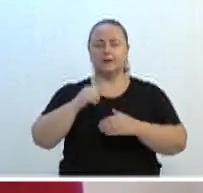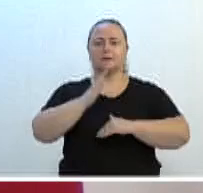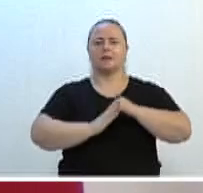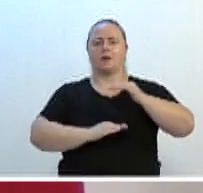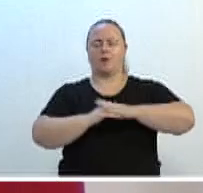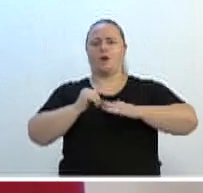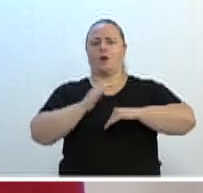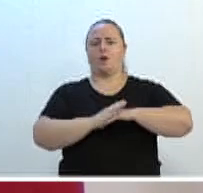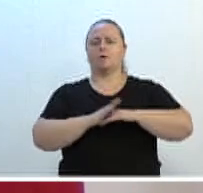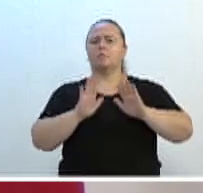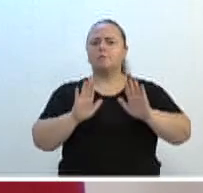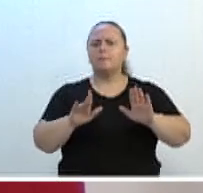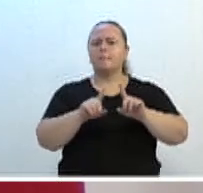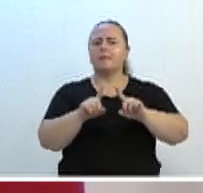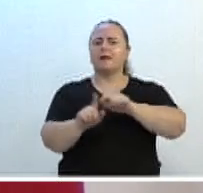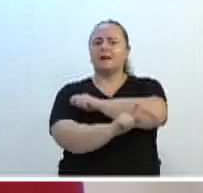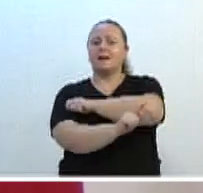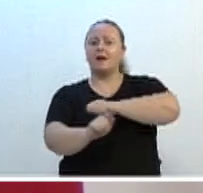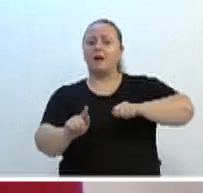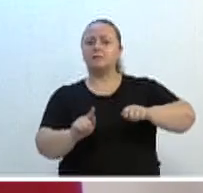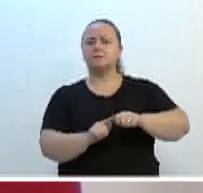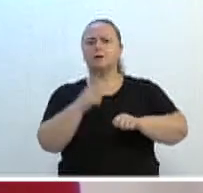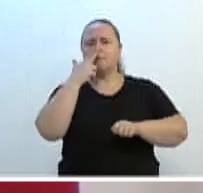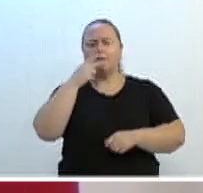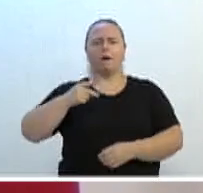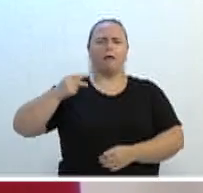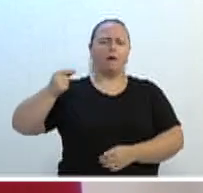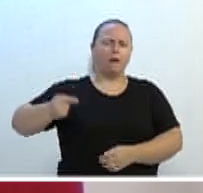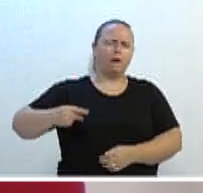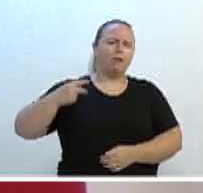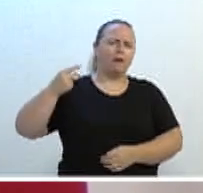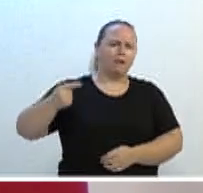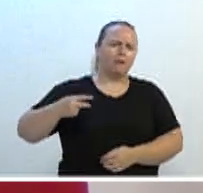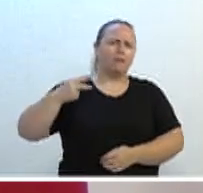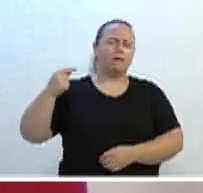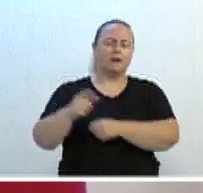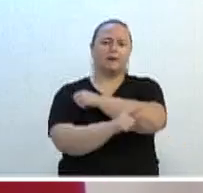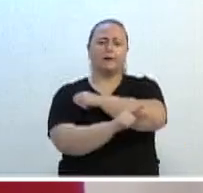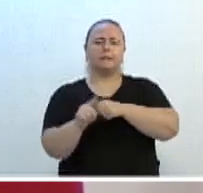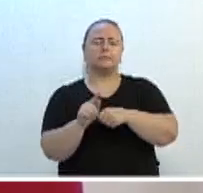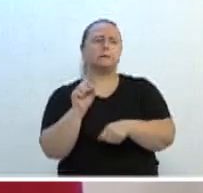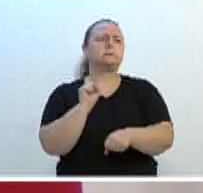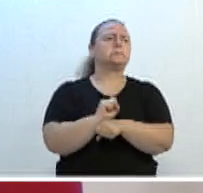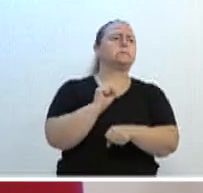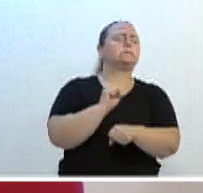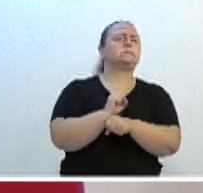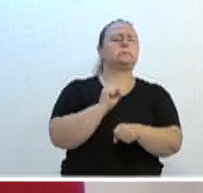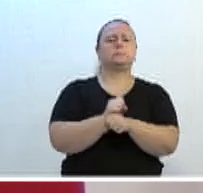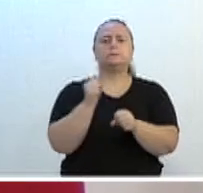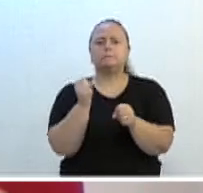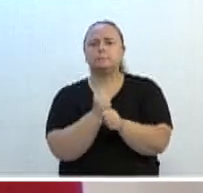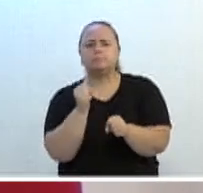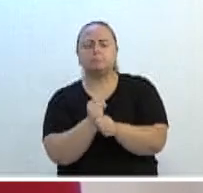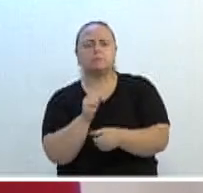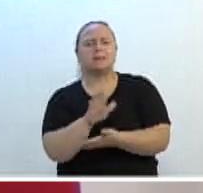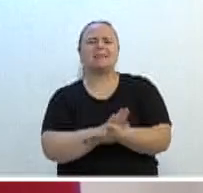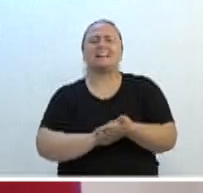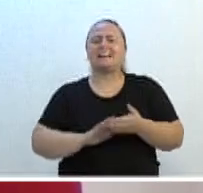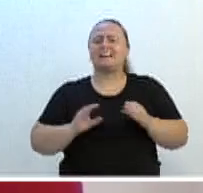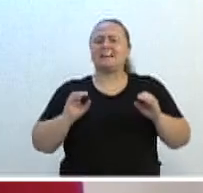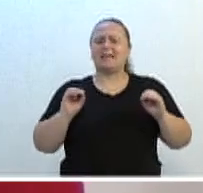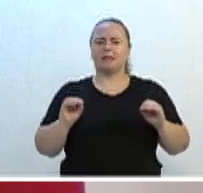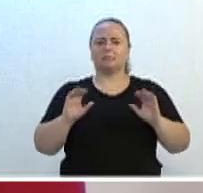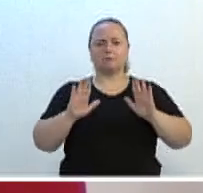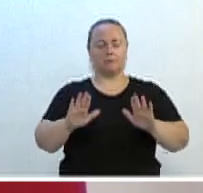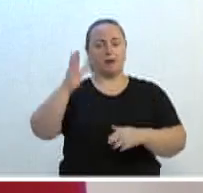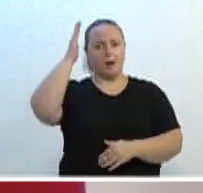Garcia estava esquecido há muito tempo. Há muitos anos o Grande Garcia estava esquecido, por todos os governos. E o prefeito Mário tem